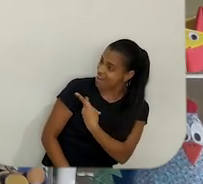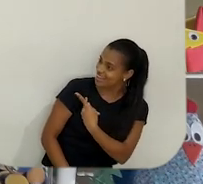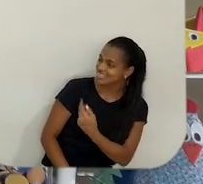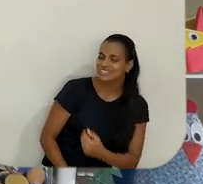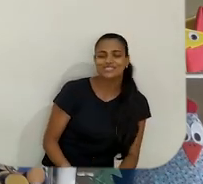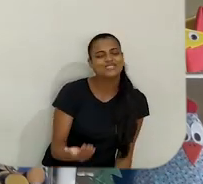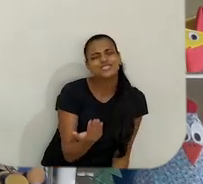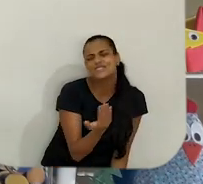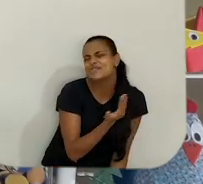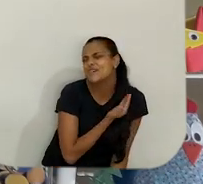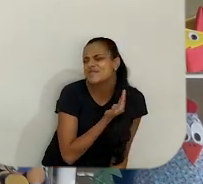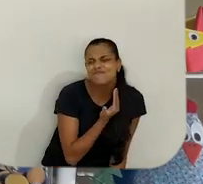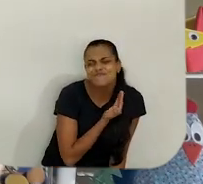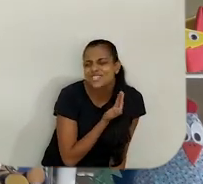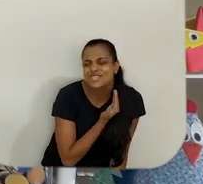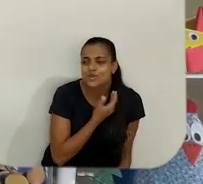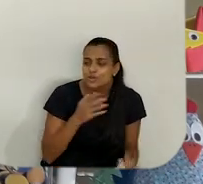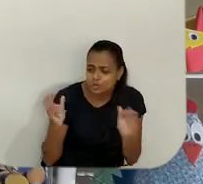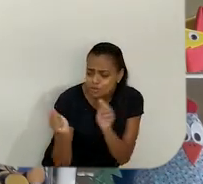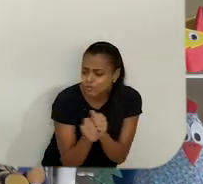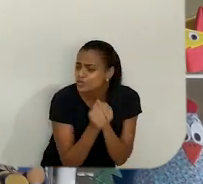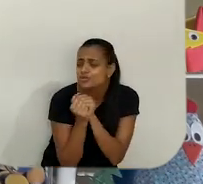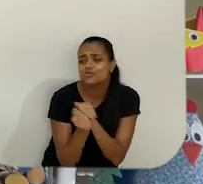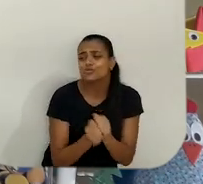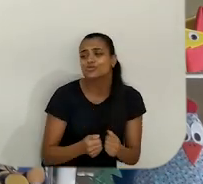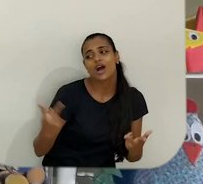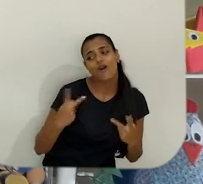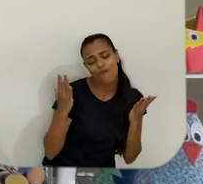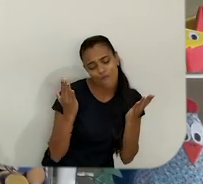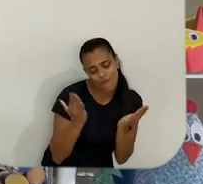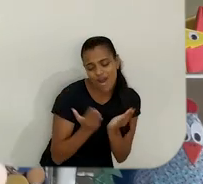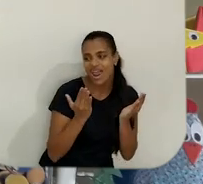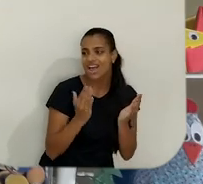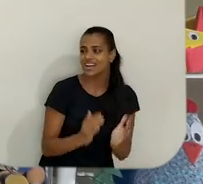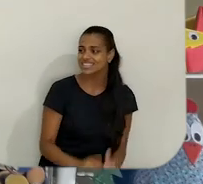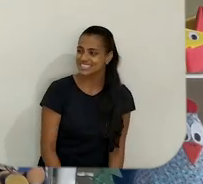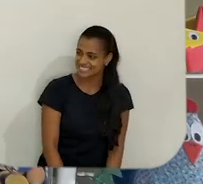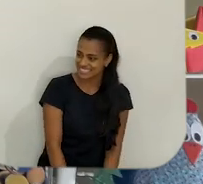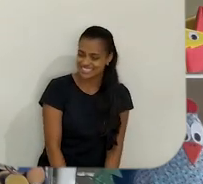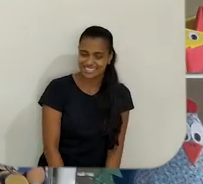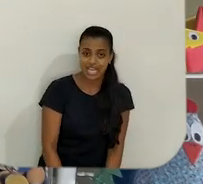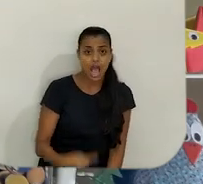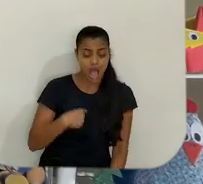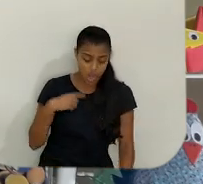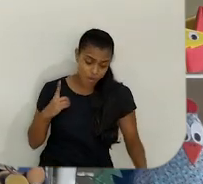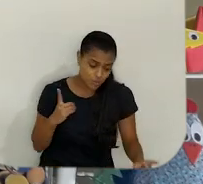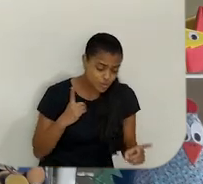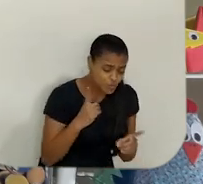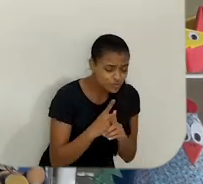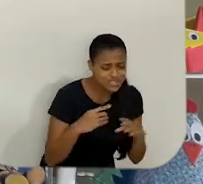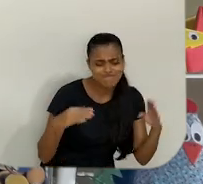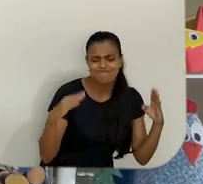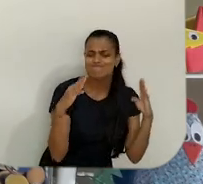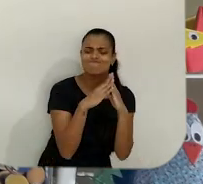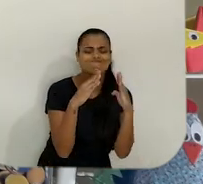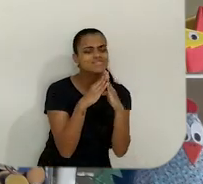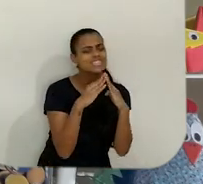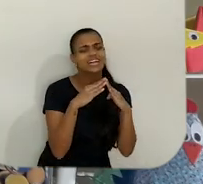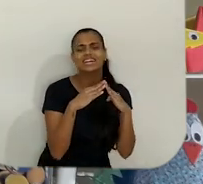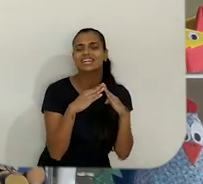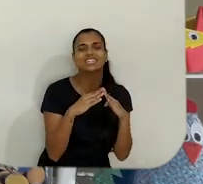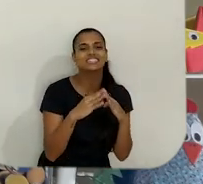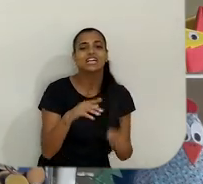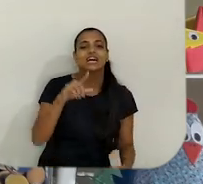muito tempo viajando pelo mundo mas aqui eu encontrei a minha casa eu